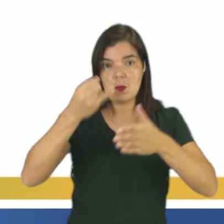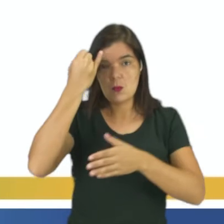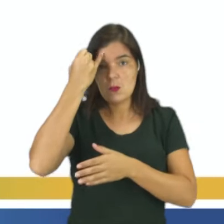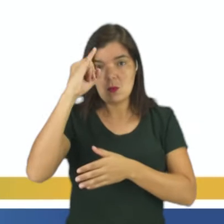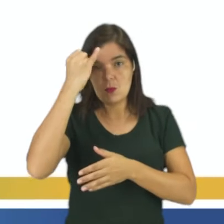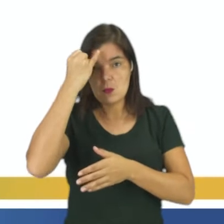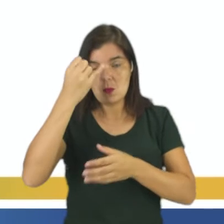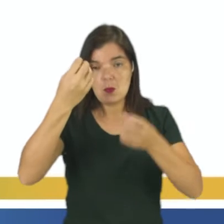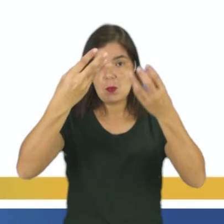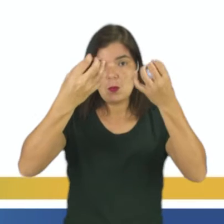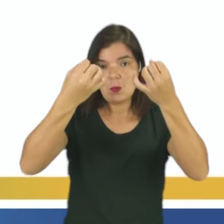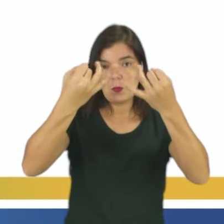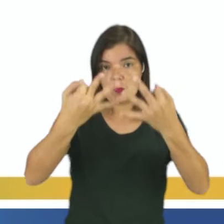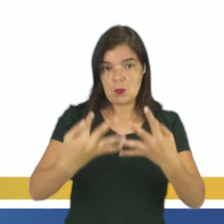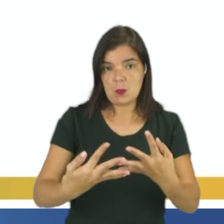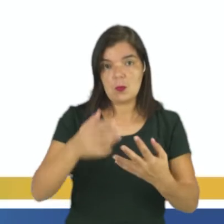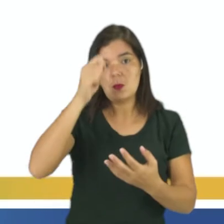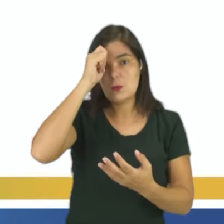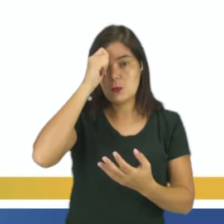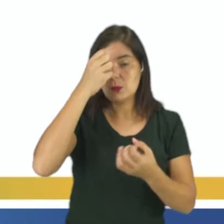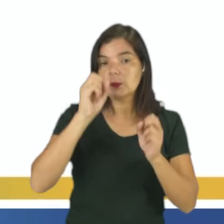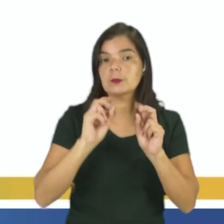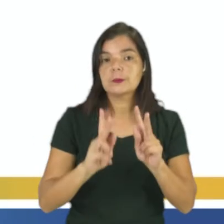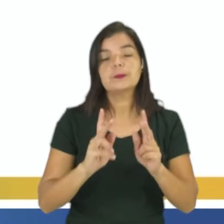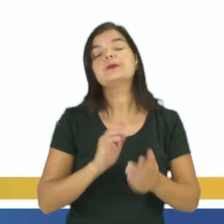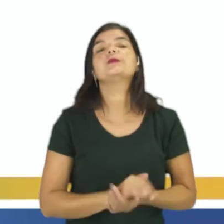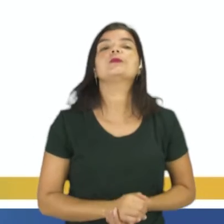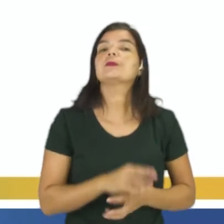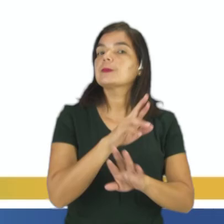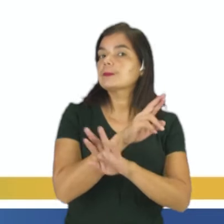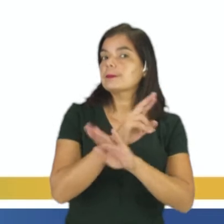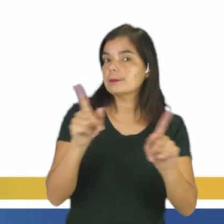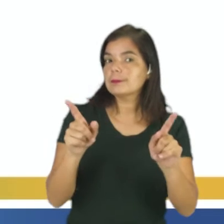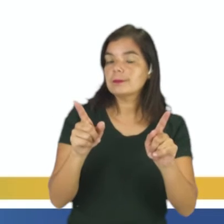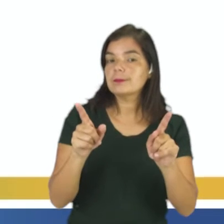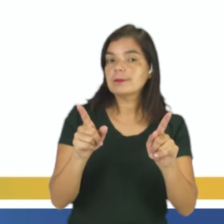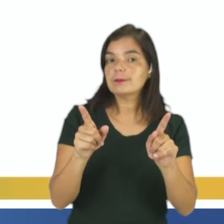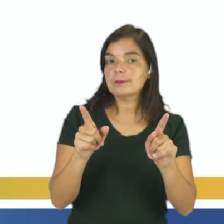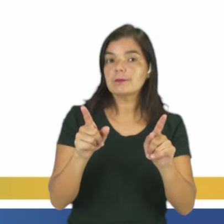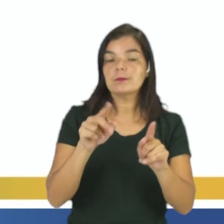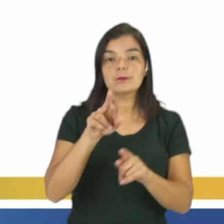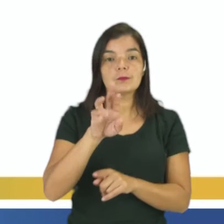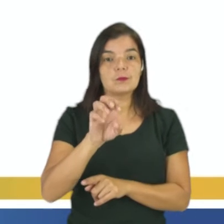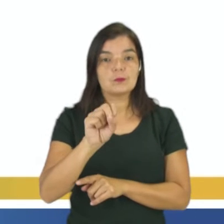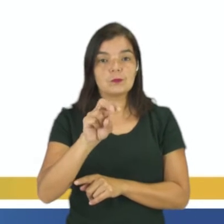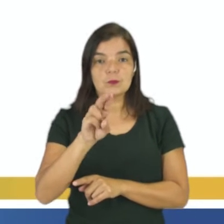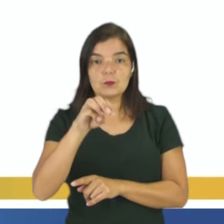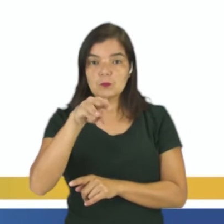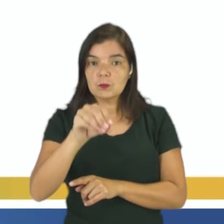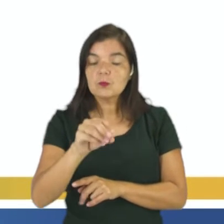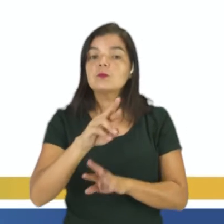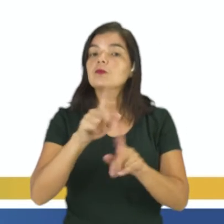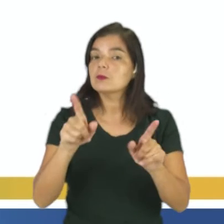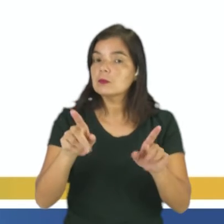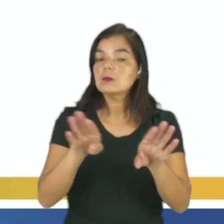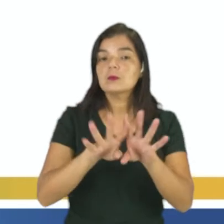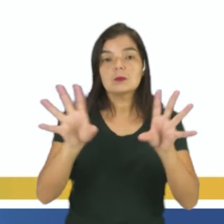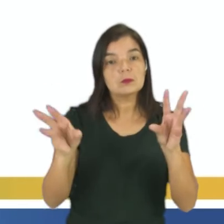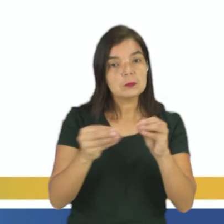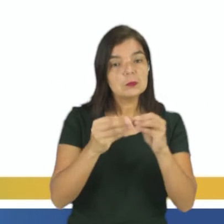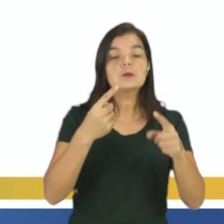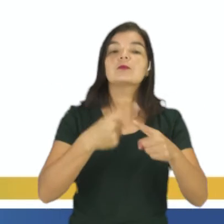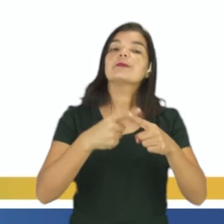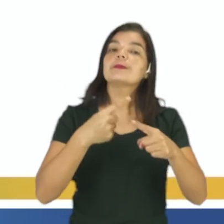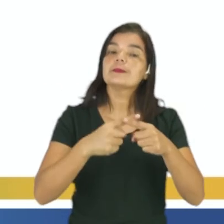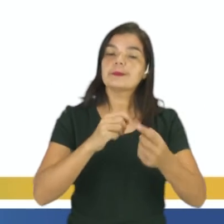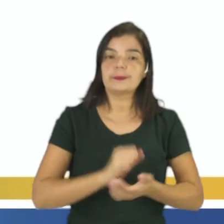ideias desenvolvidas pelo autor, tá? Então, o resumo é diferente da resenha